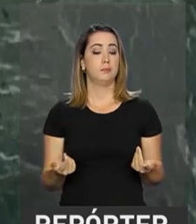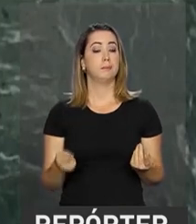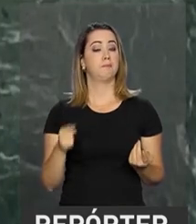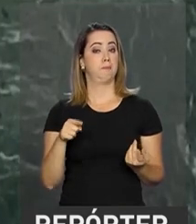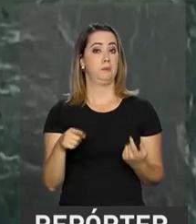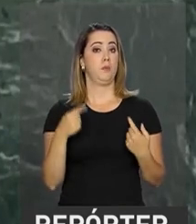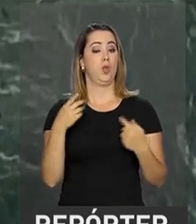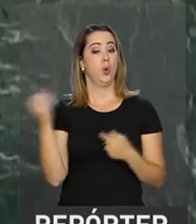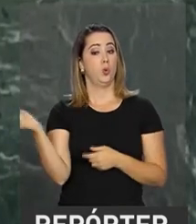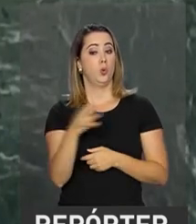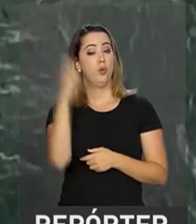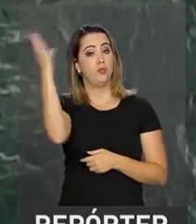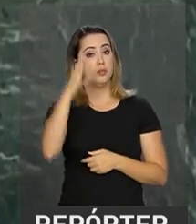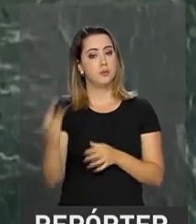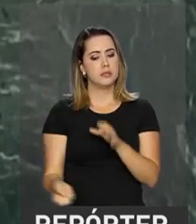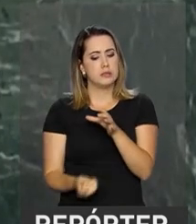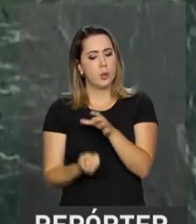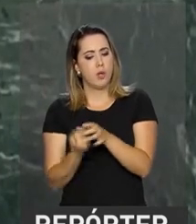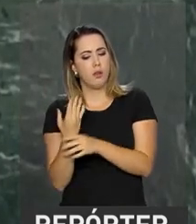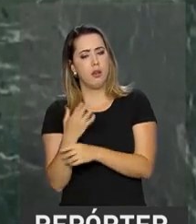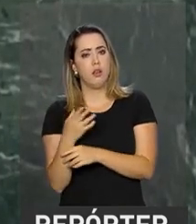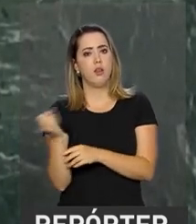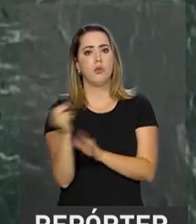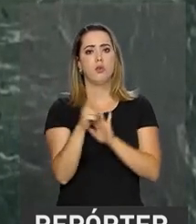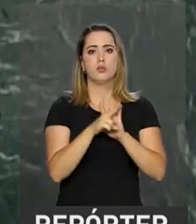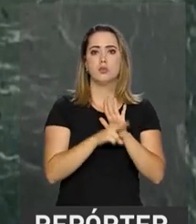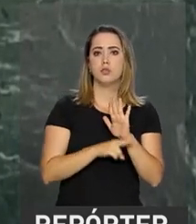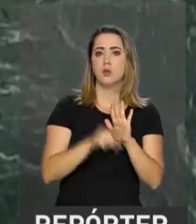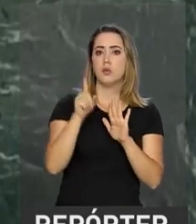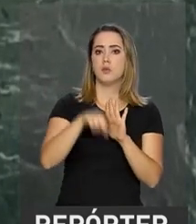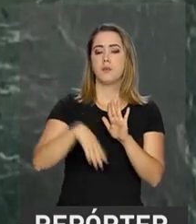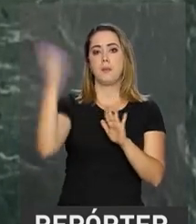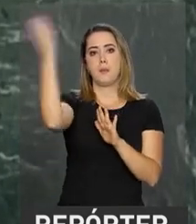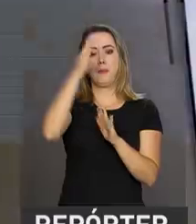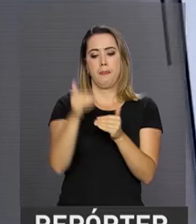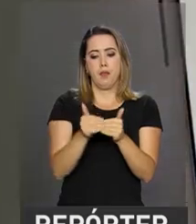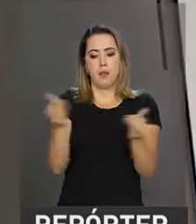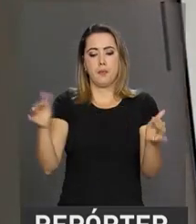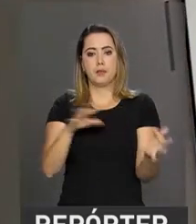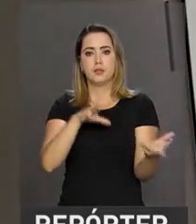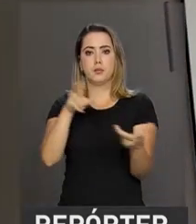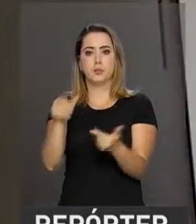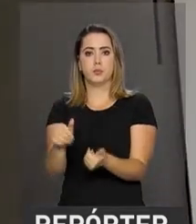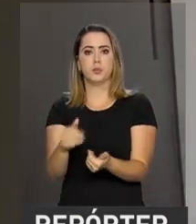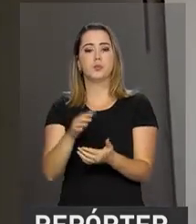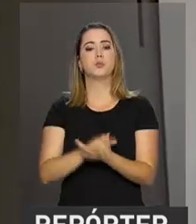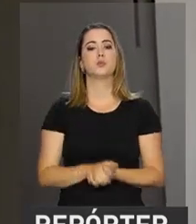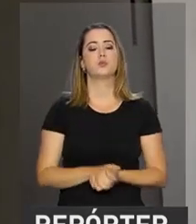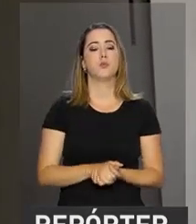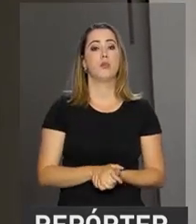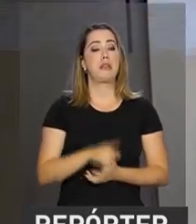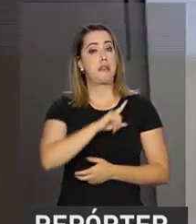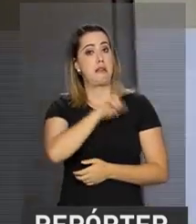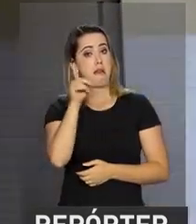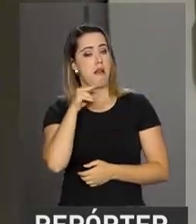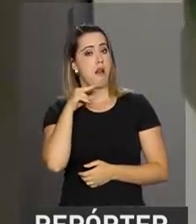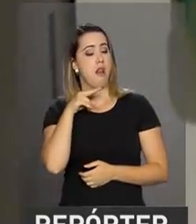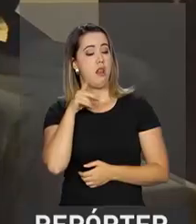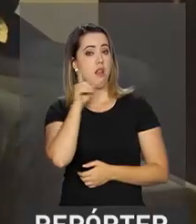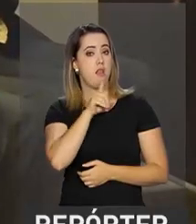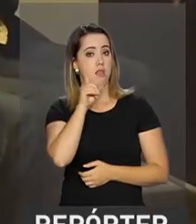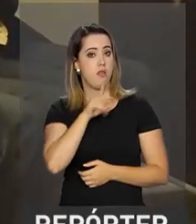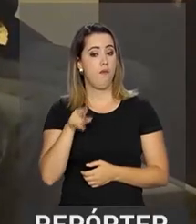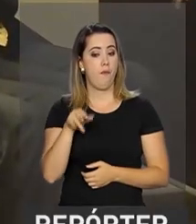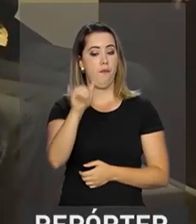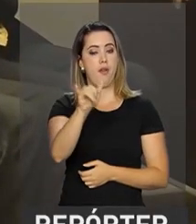O novo Brasil que está surgindo das reformas é um país mais aberto ao mundo. Em Nova York, o presidente Temer teve encontros